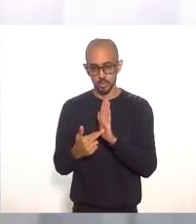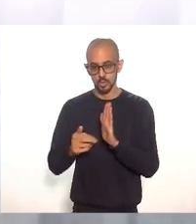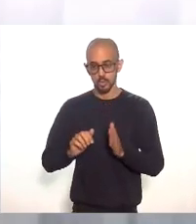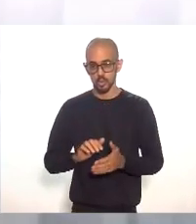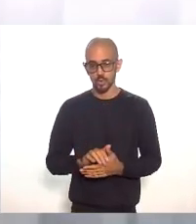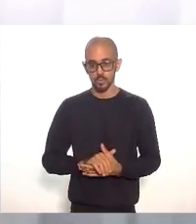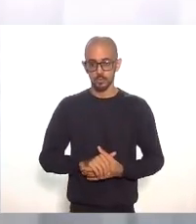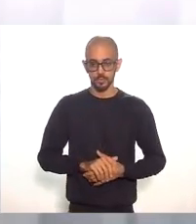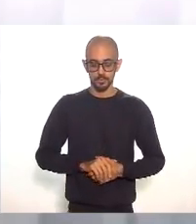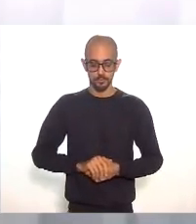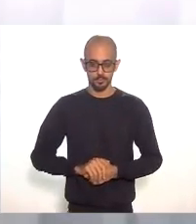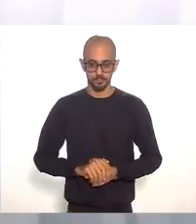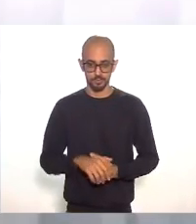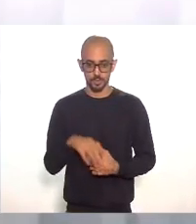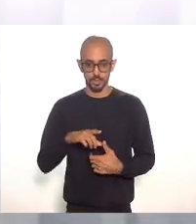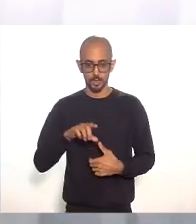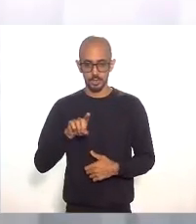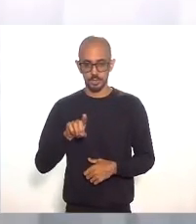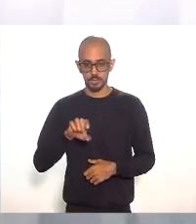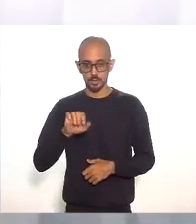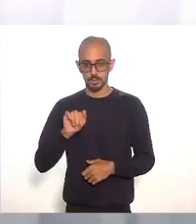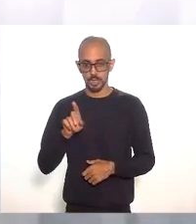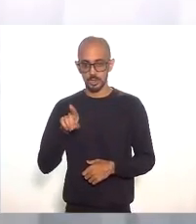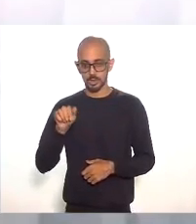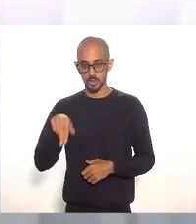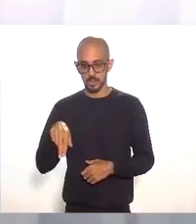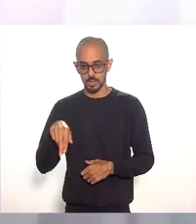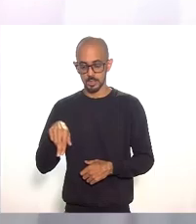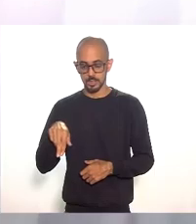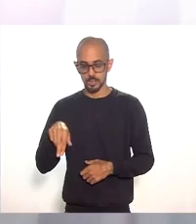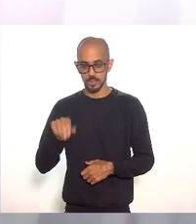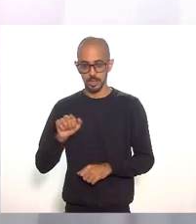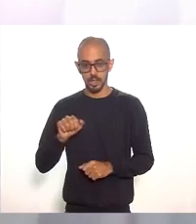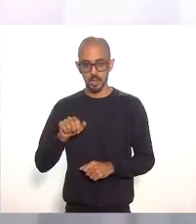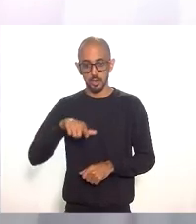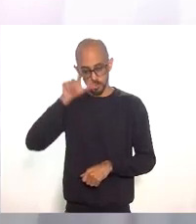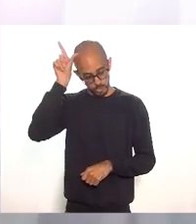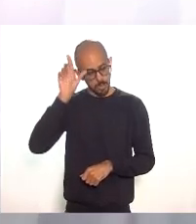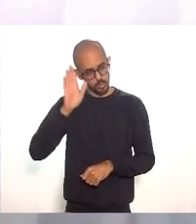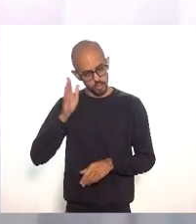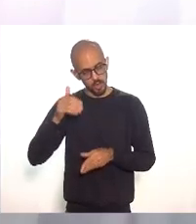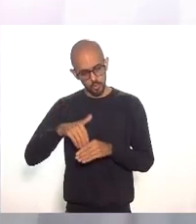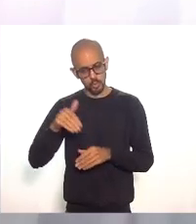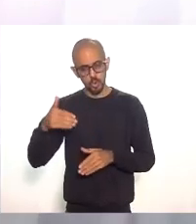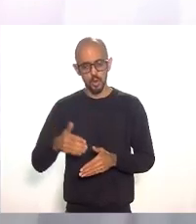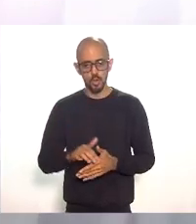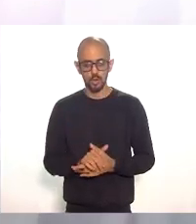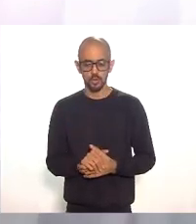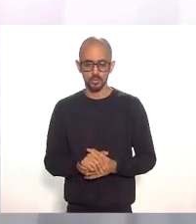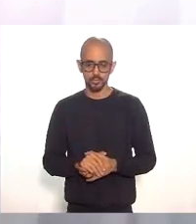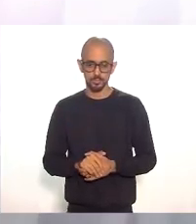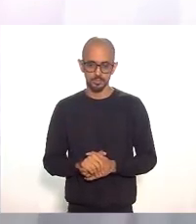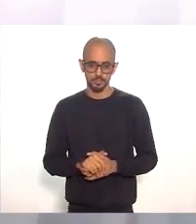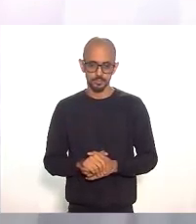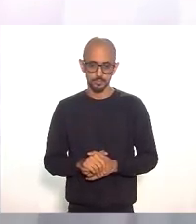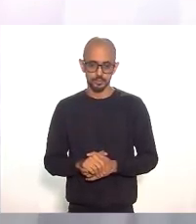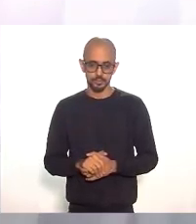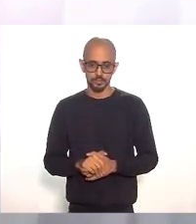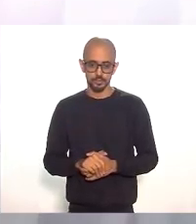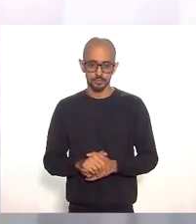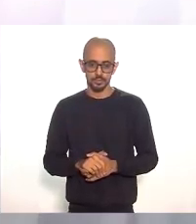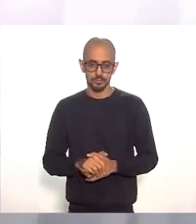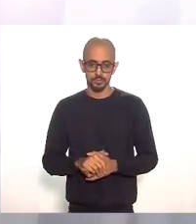relator. Deputada Zeidan. Deputado Luiz Paulo já deu o voto dele, em divergente.